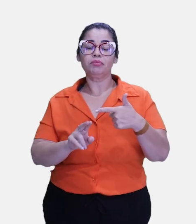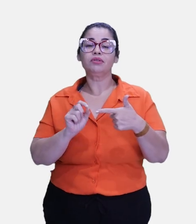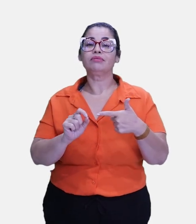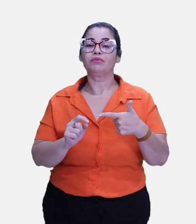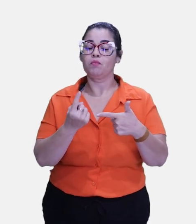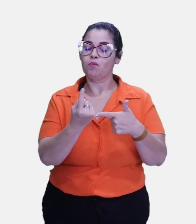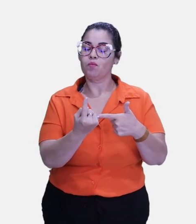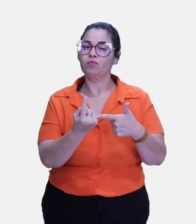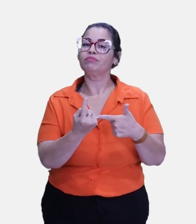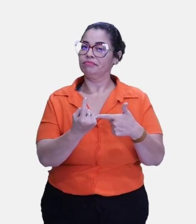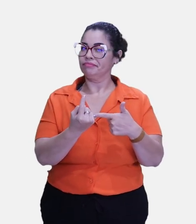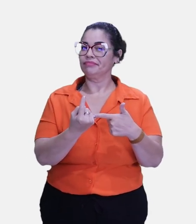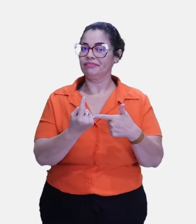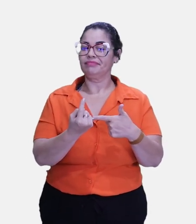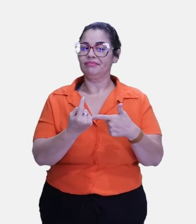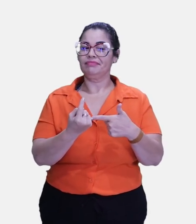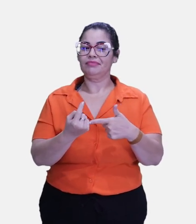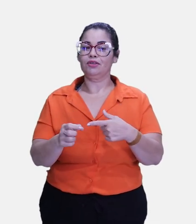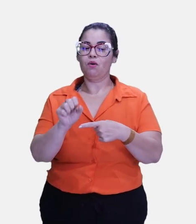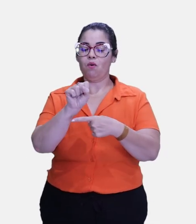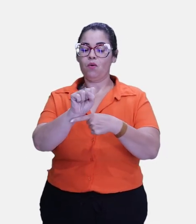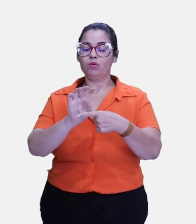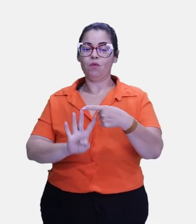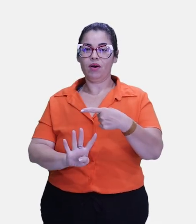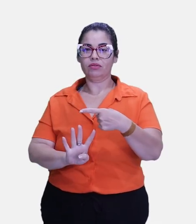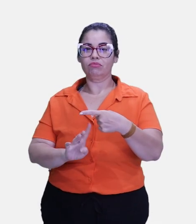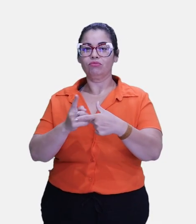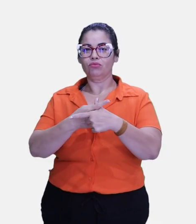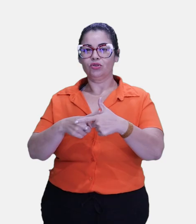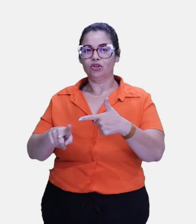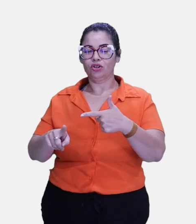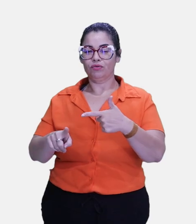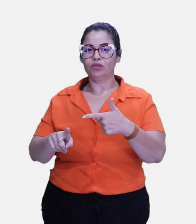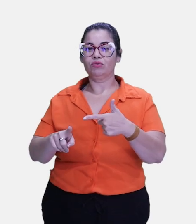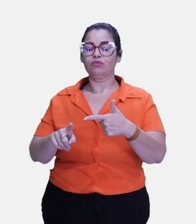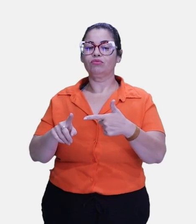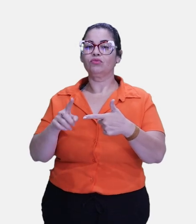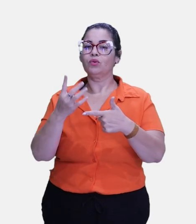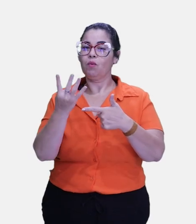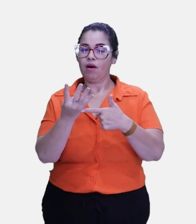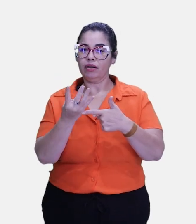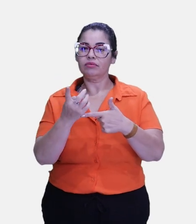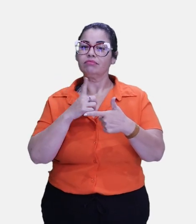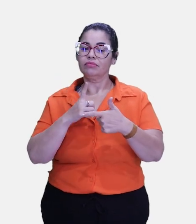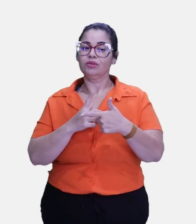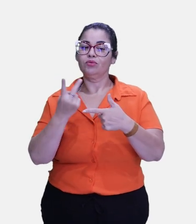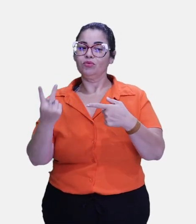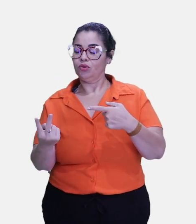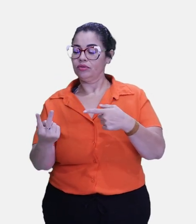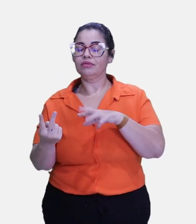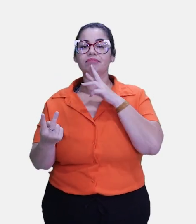o resultado é 1 inteiro. Em 8 quartos, se dividirmos 8 por 4, temos